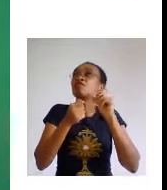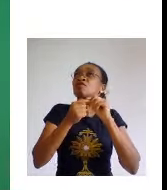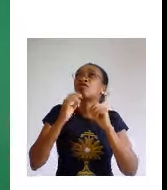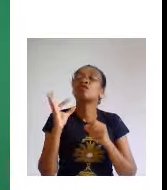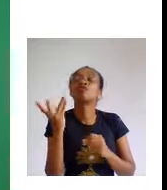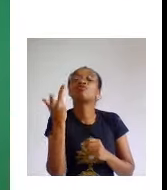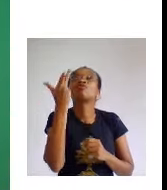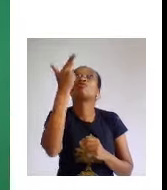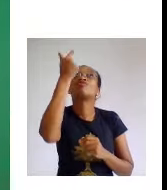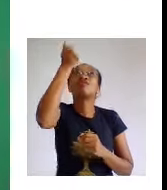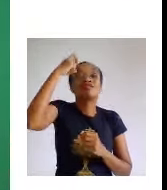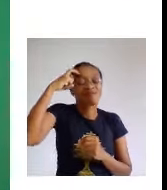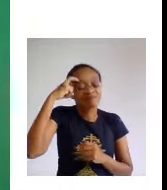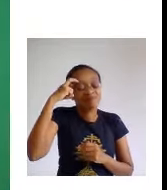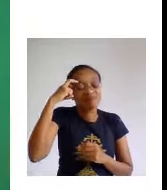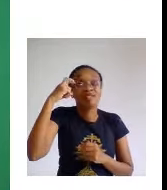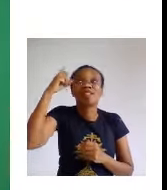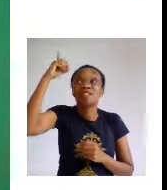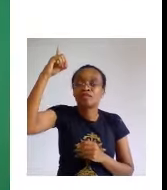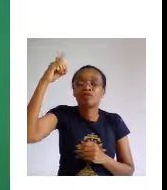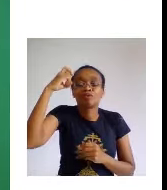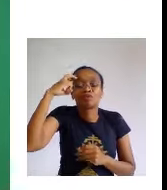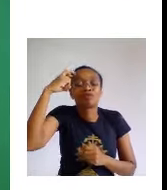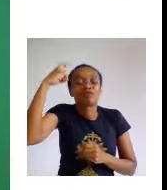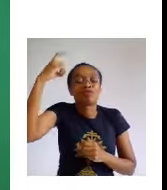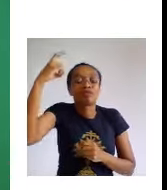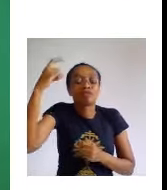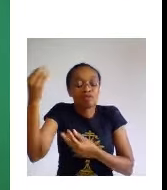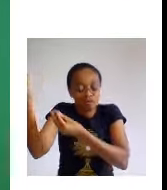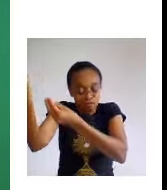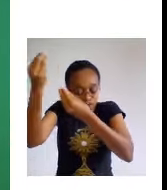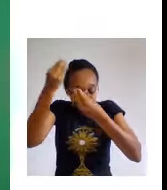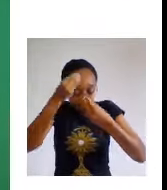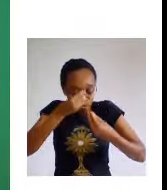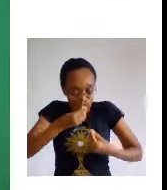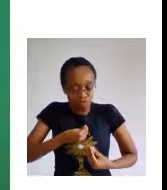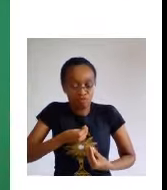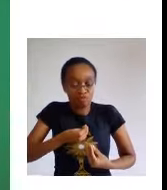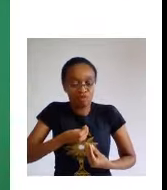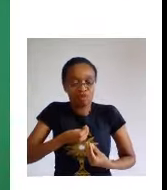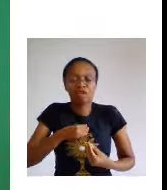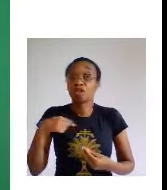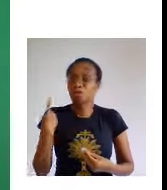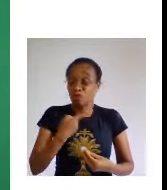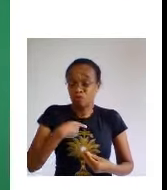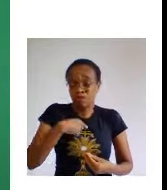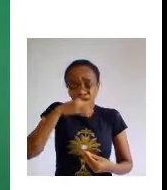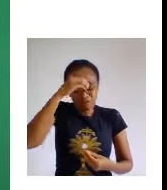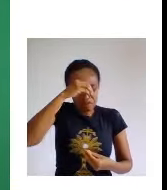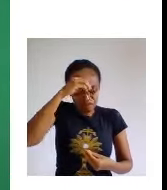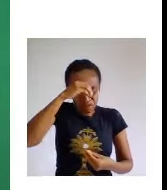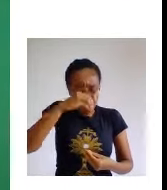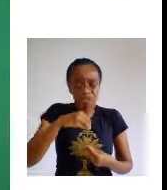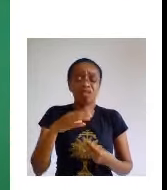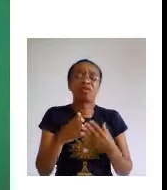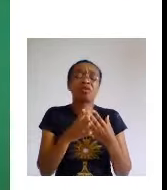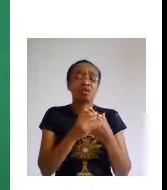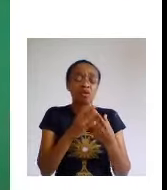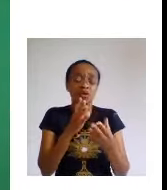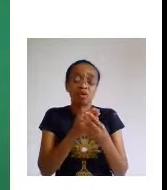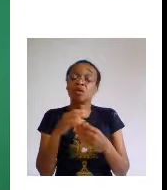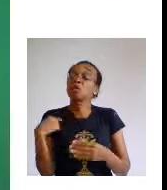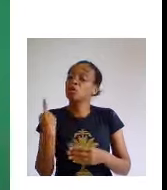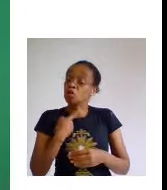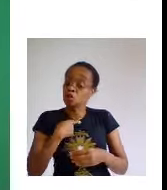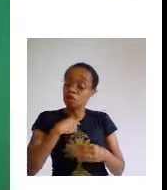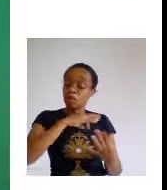com sabedoria e entregastes em nossas frágeis mãos, para que dele cuidemos com carinho e amor.